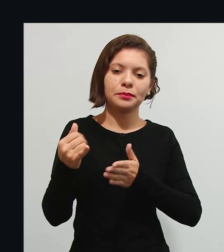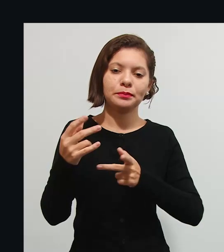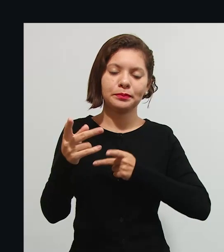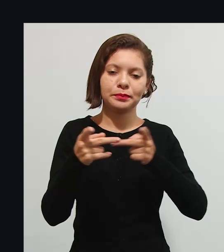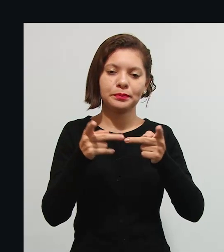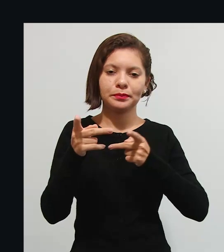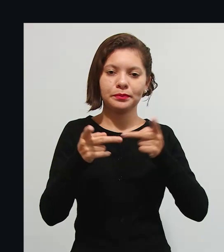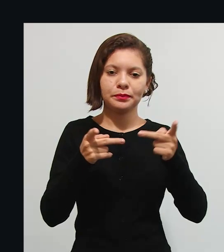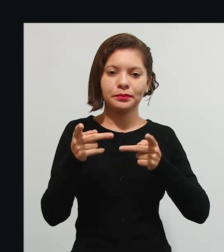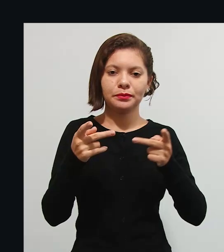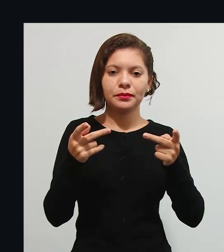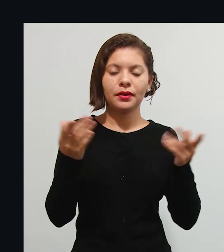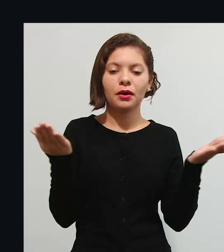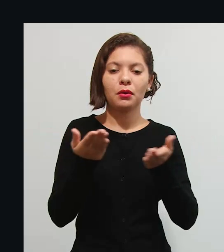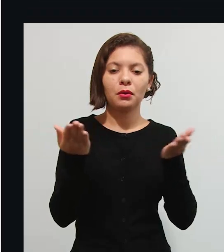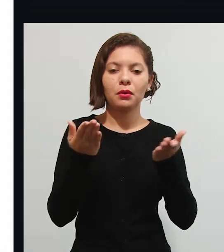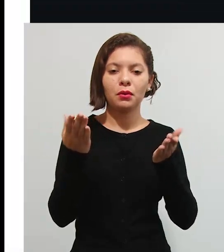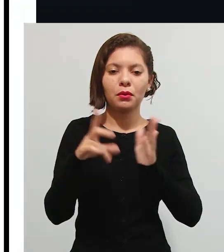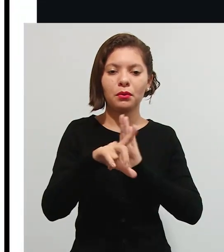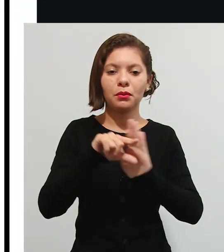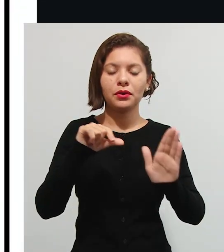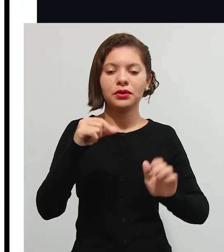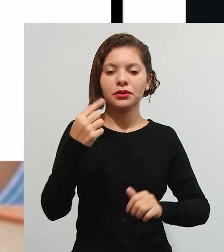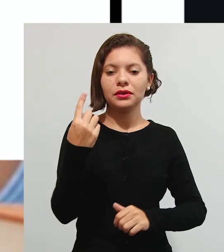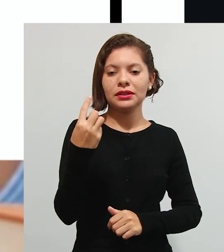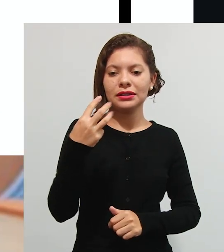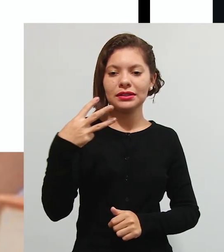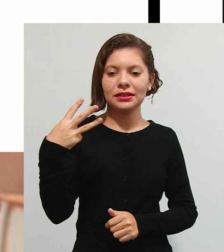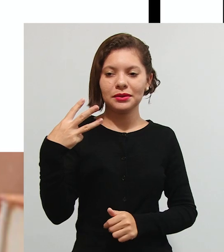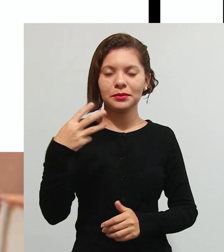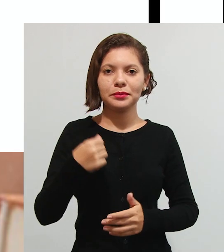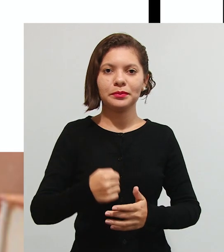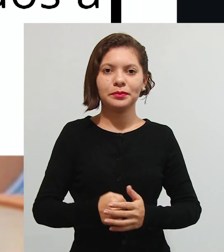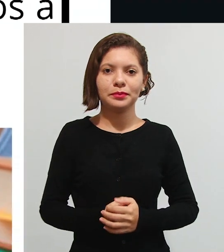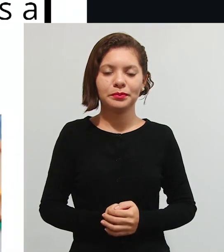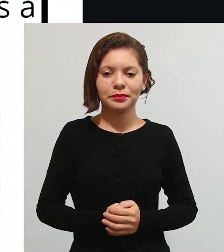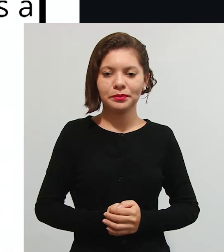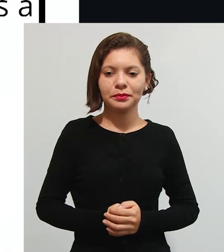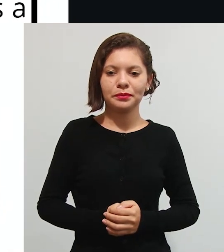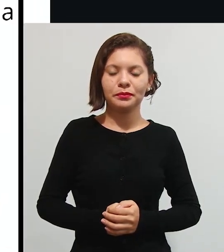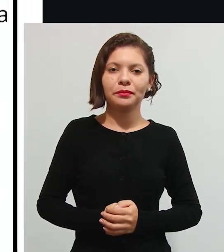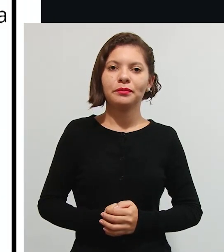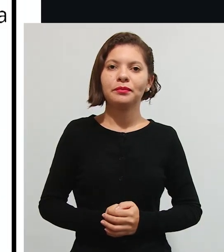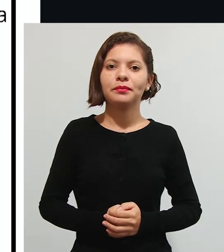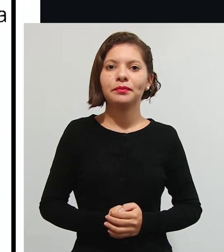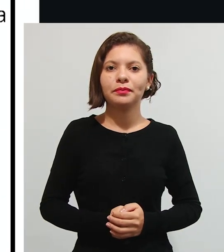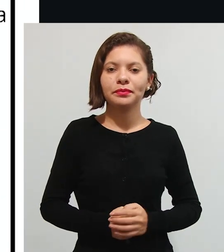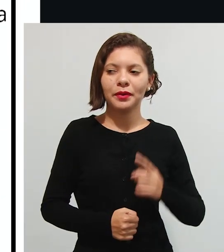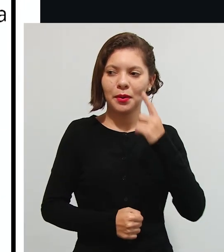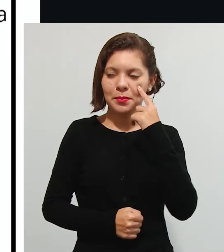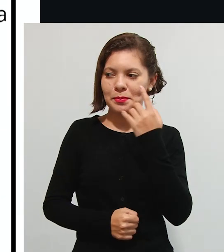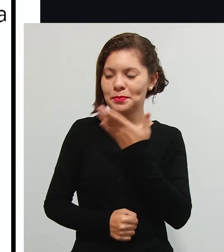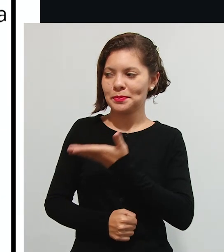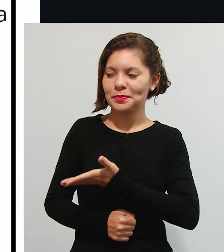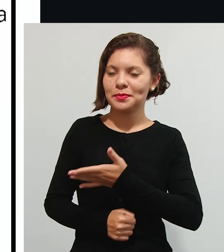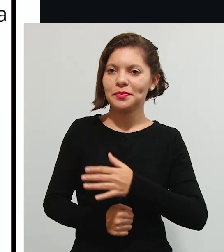aí a gente vai aqui para o nosso artigo 3º e, claro, opa, demais, né, gente? Nem tanto.